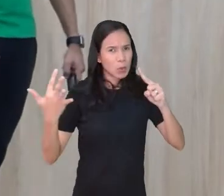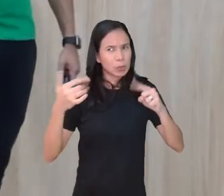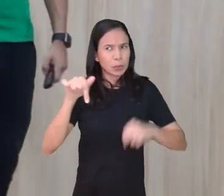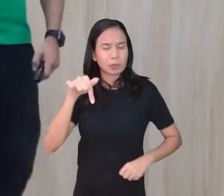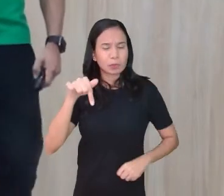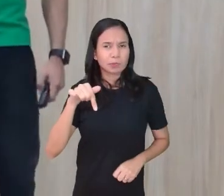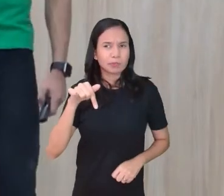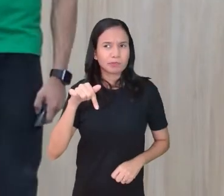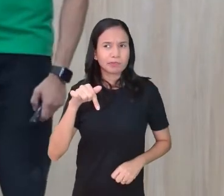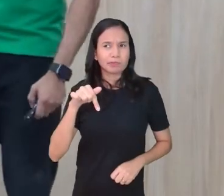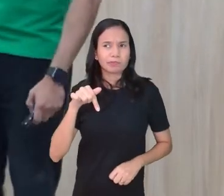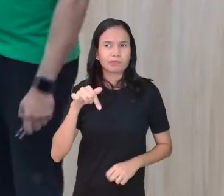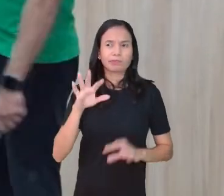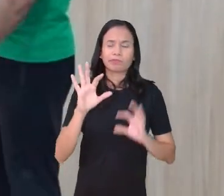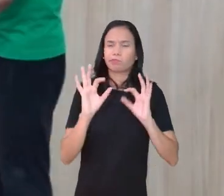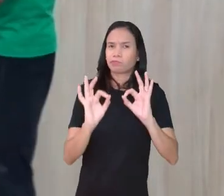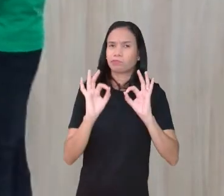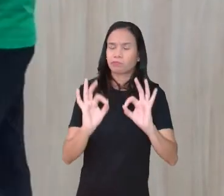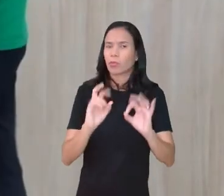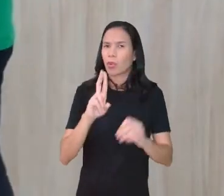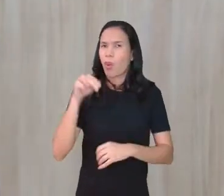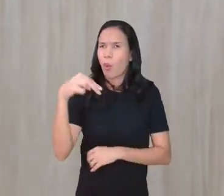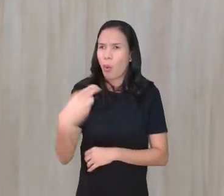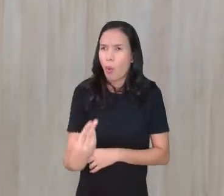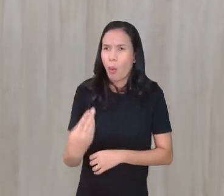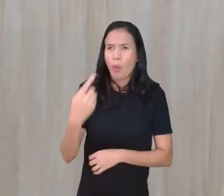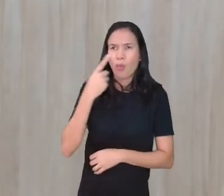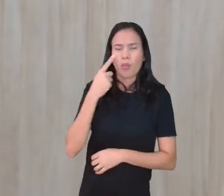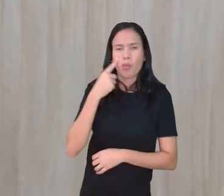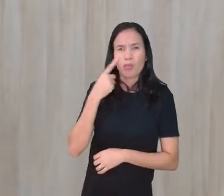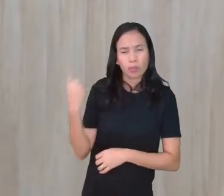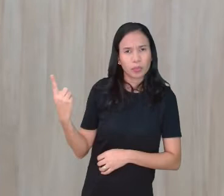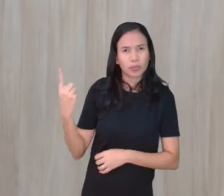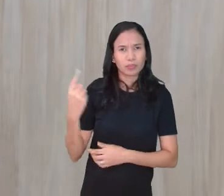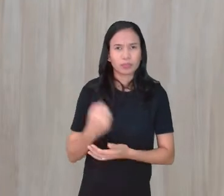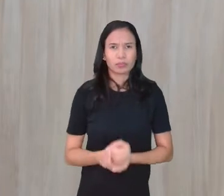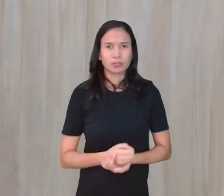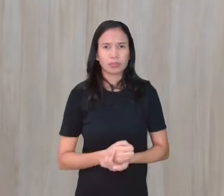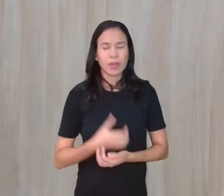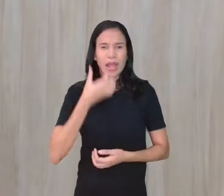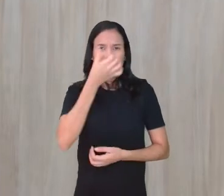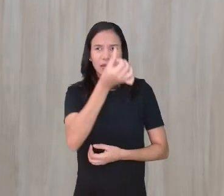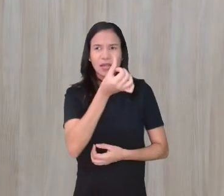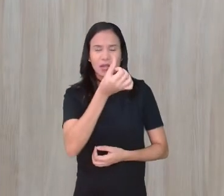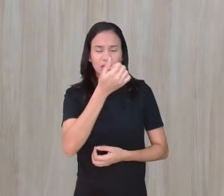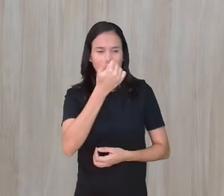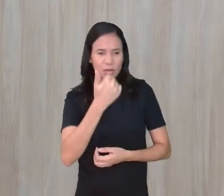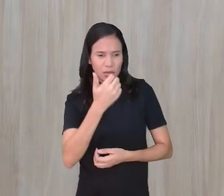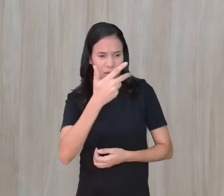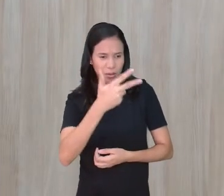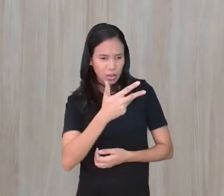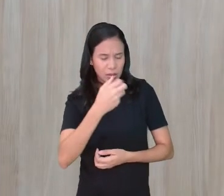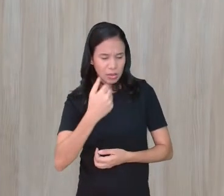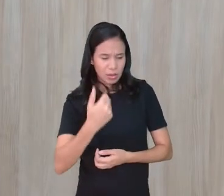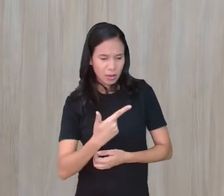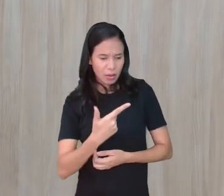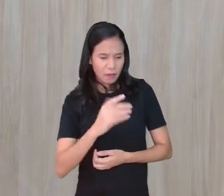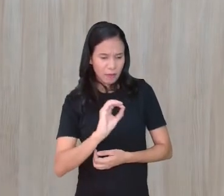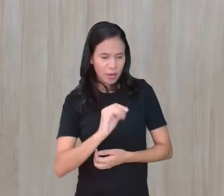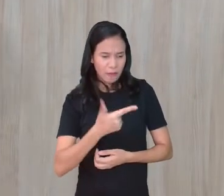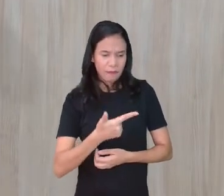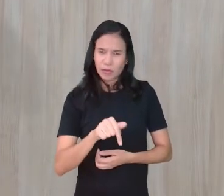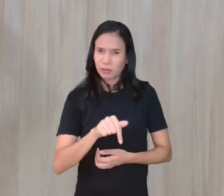7, certo? Será que esses números que estão aqui, ó, 6, 13, 20 e